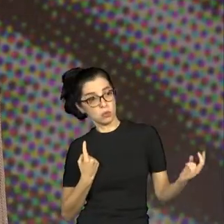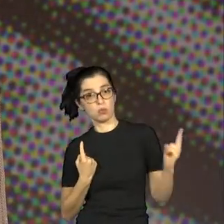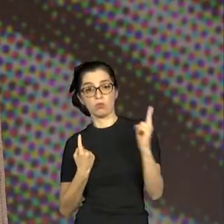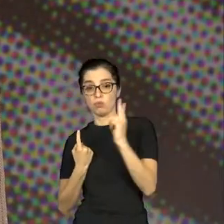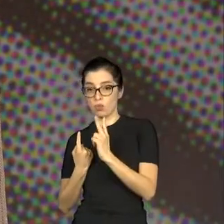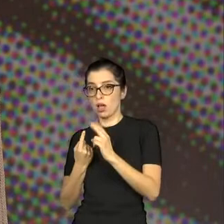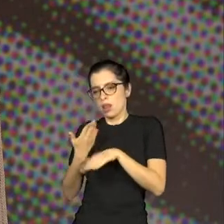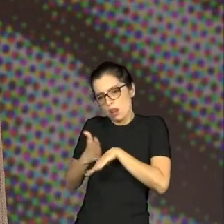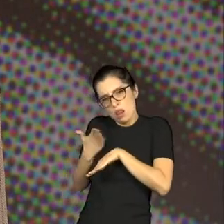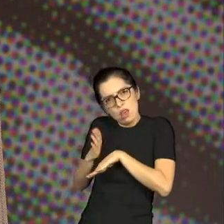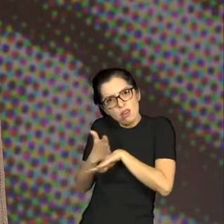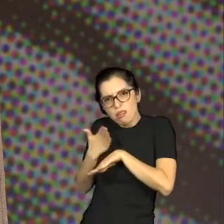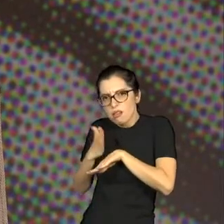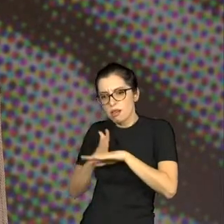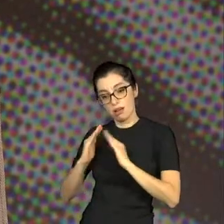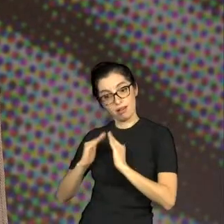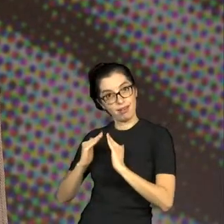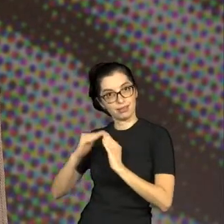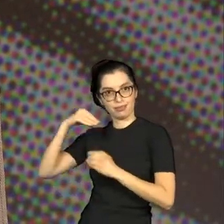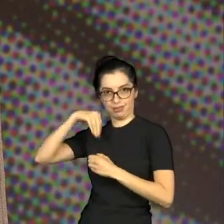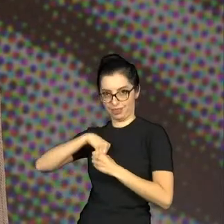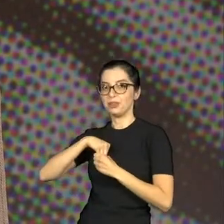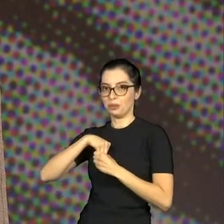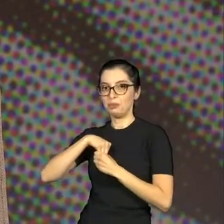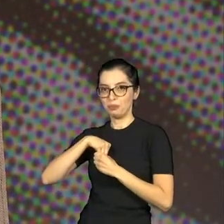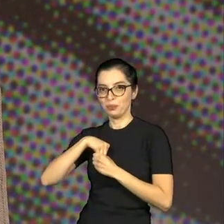Cláudia Mello, minha querida,